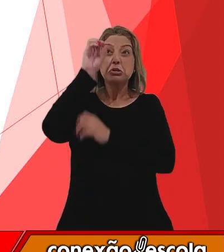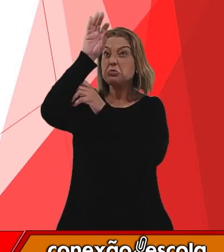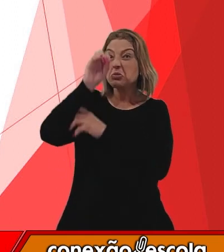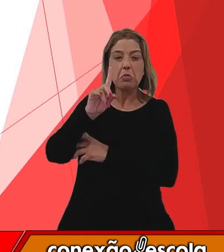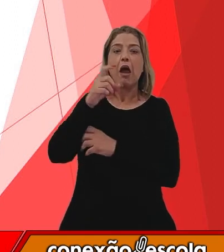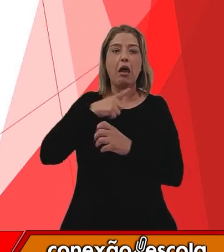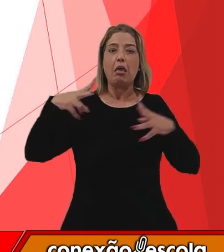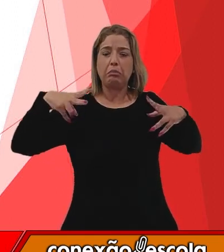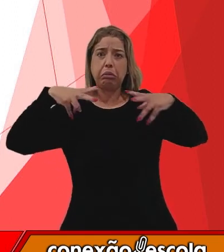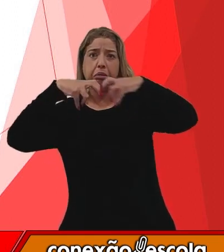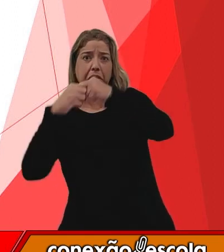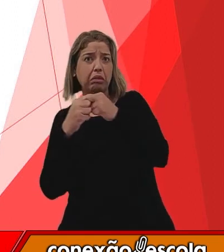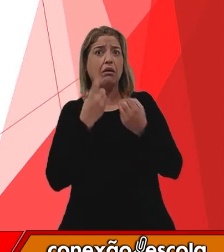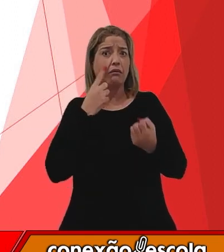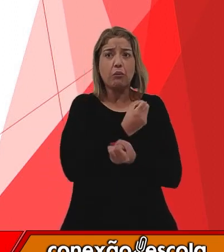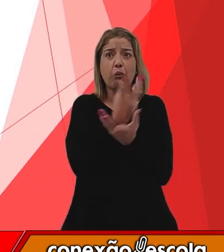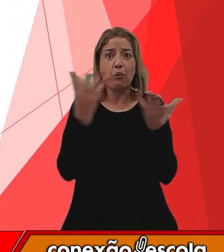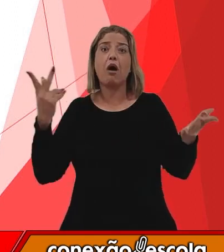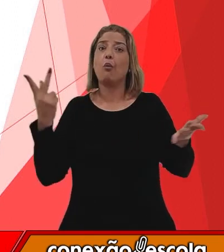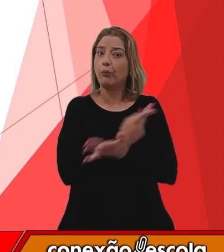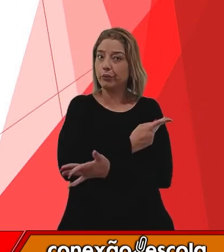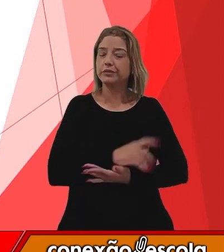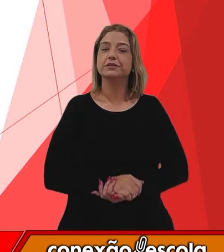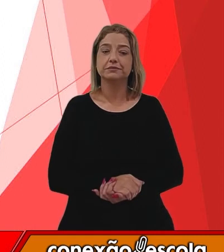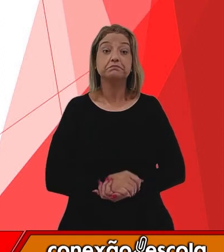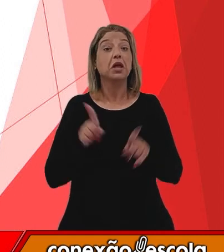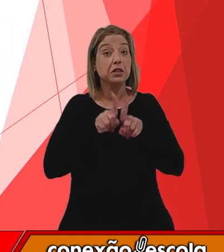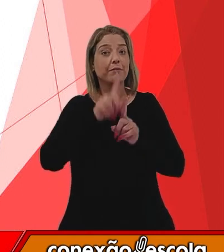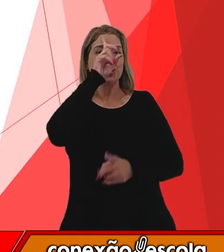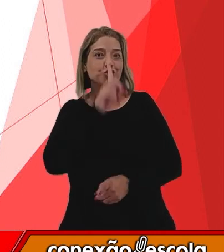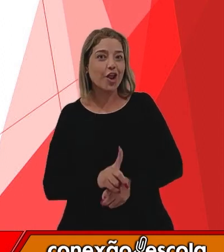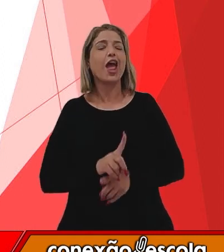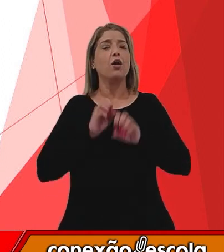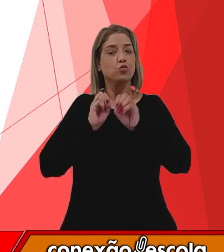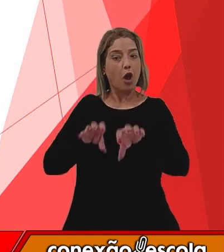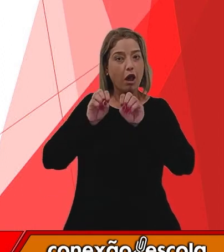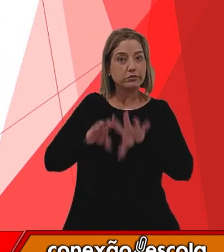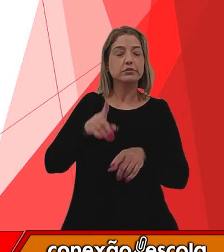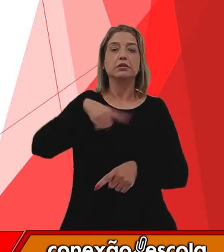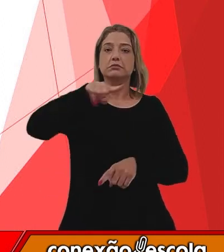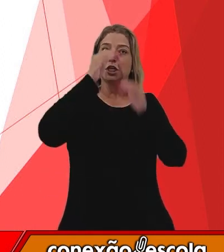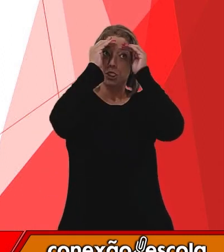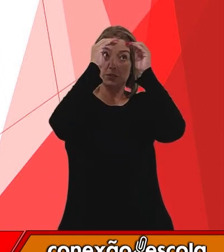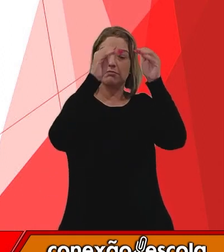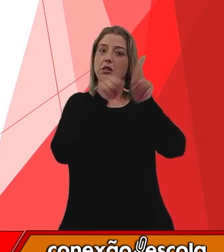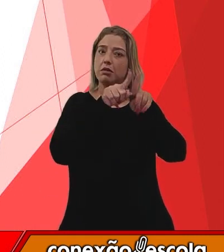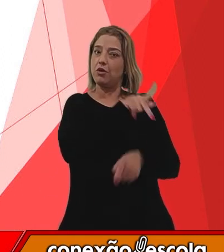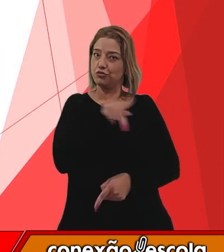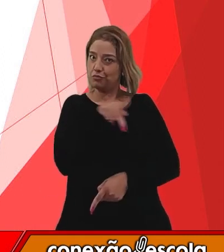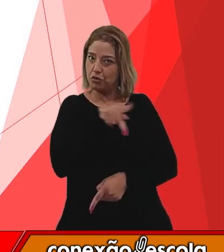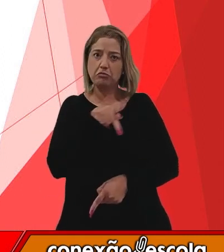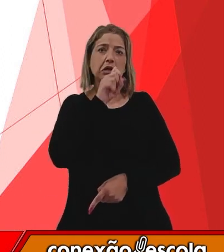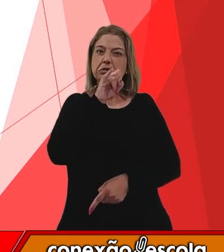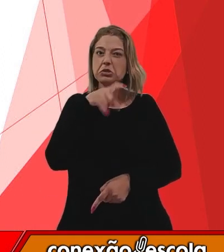acidentes aconteceriam? E nós temos direito à educação, mas o dever de sempre respeitar os professores. Senão, o que